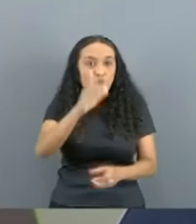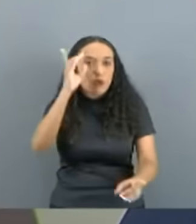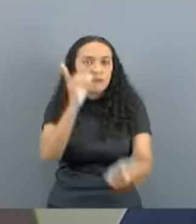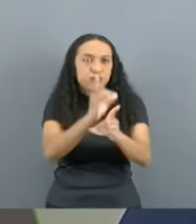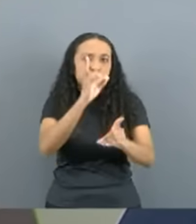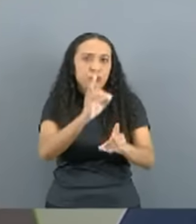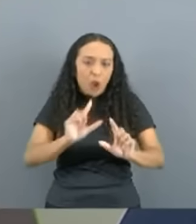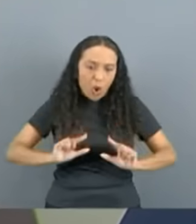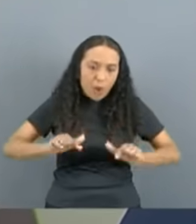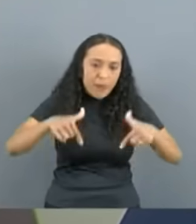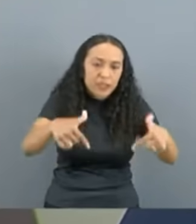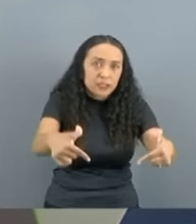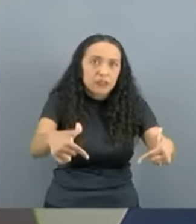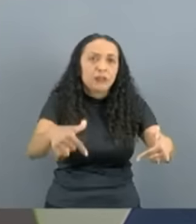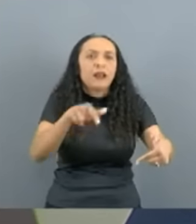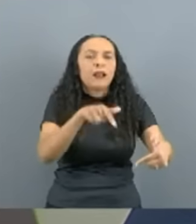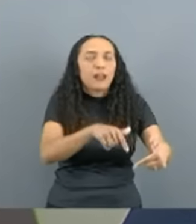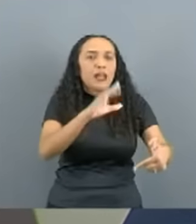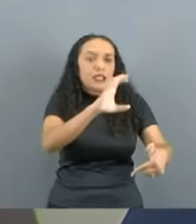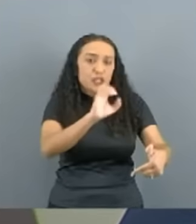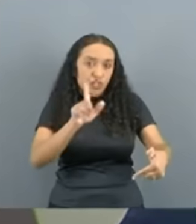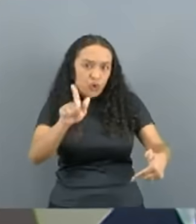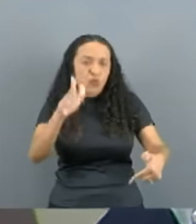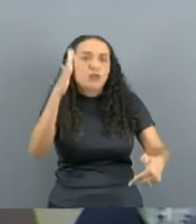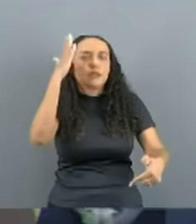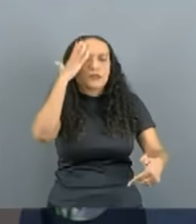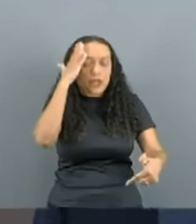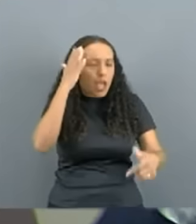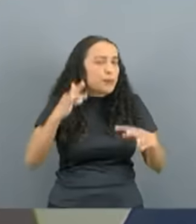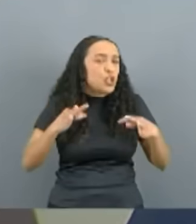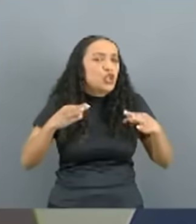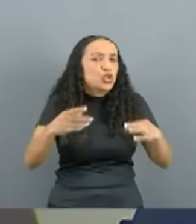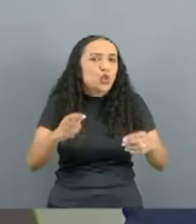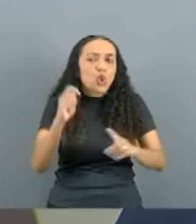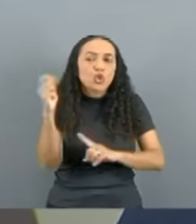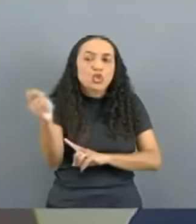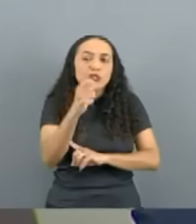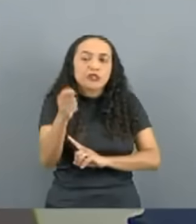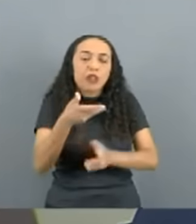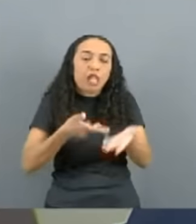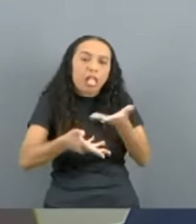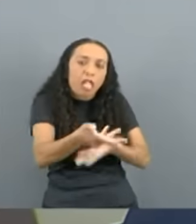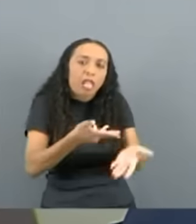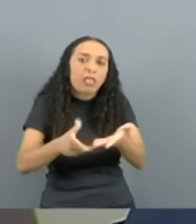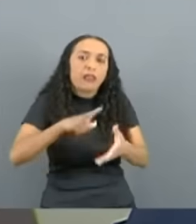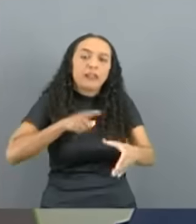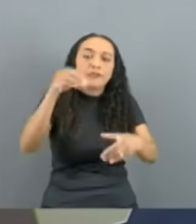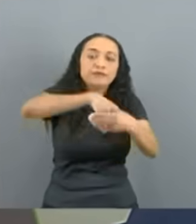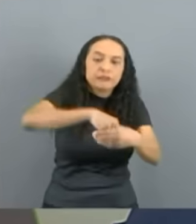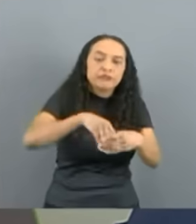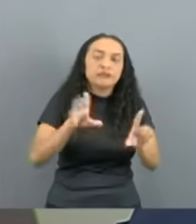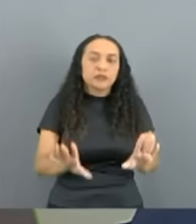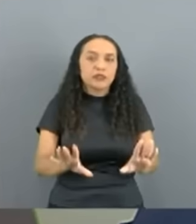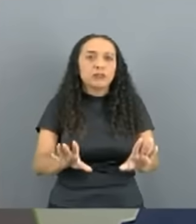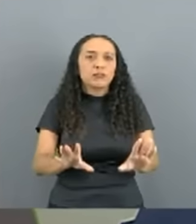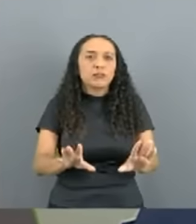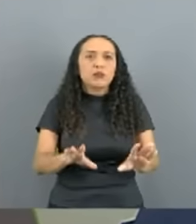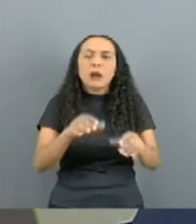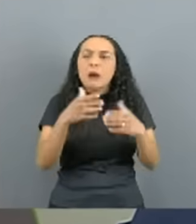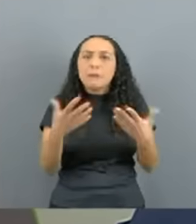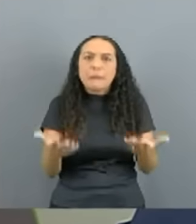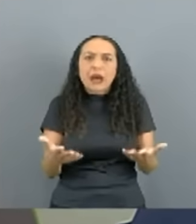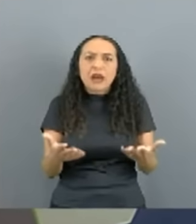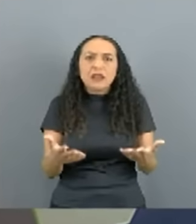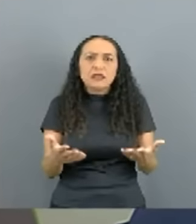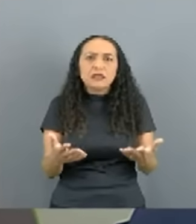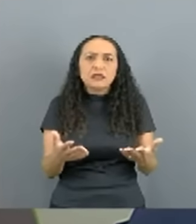operação, a CGU sabia todas as associações que estavam envolvidas, no entanto, não deixou de